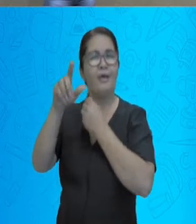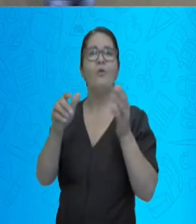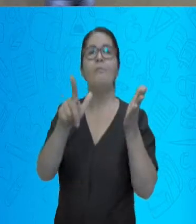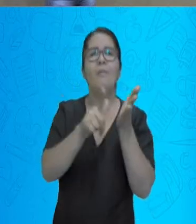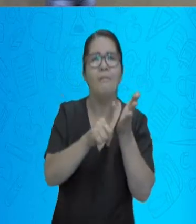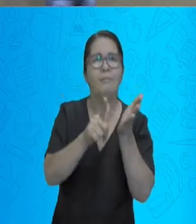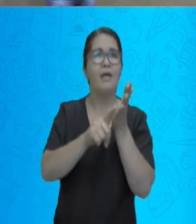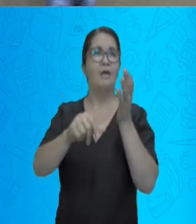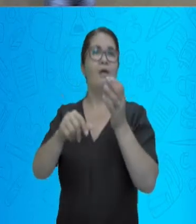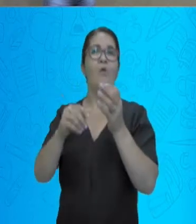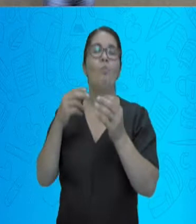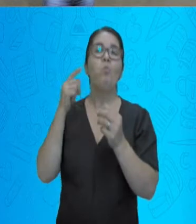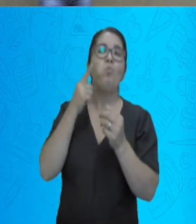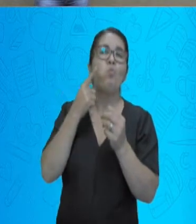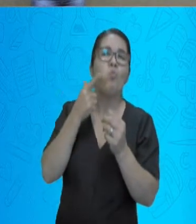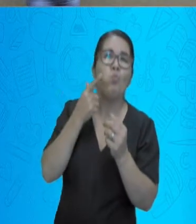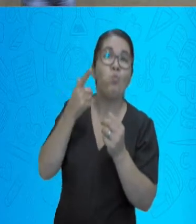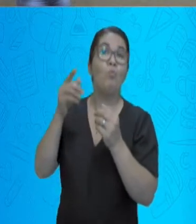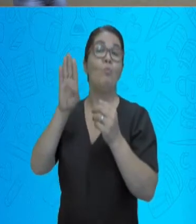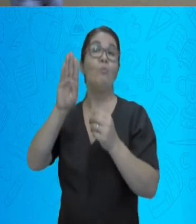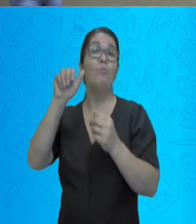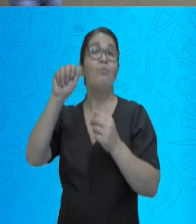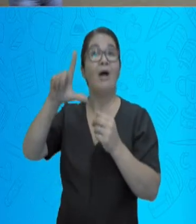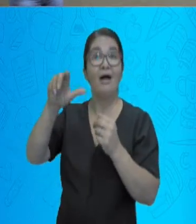Balas. Panda.